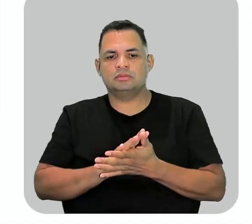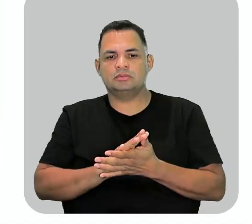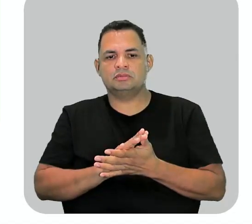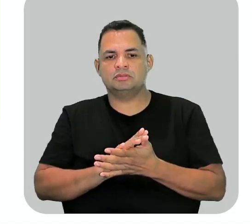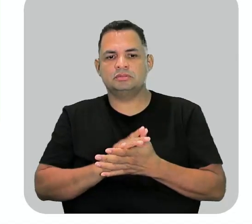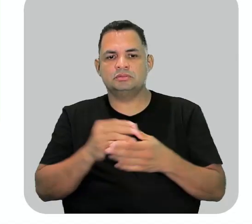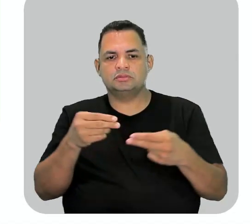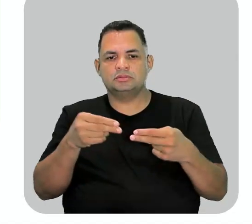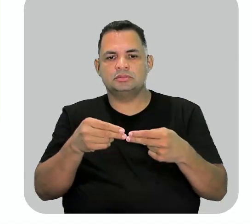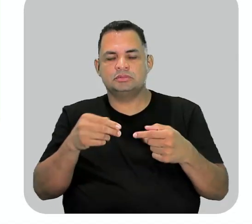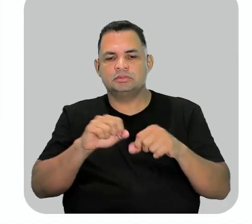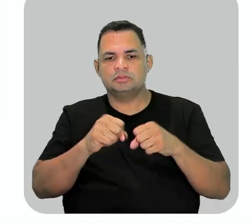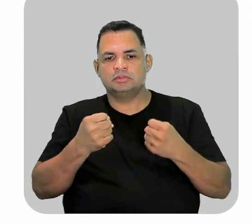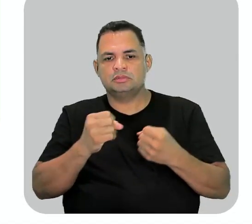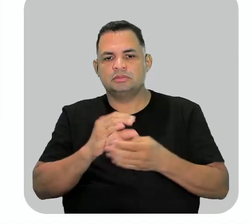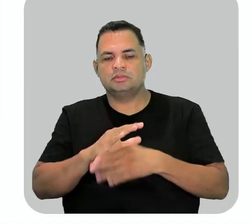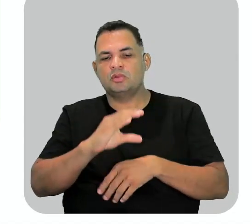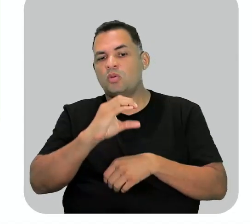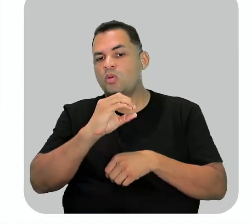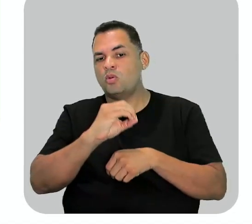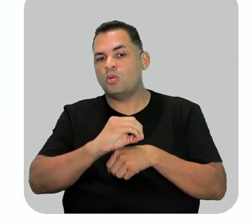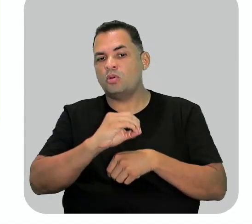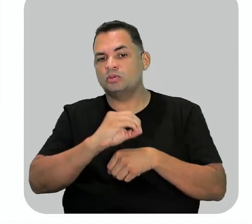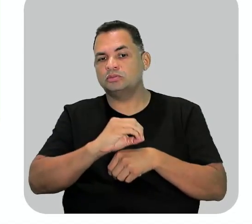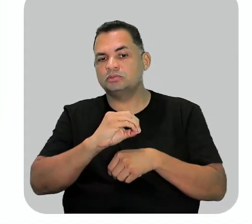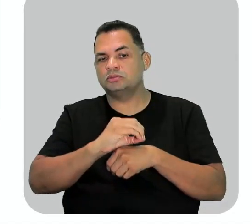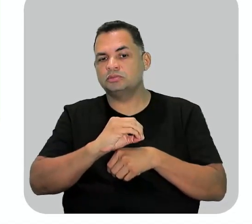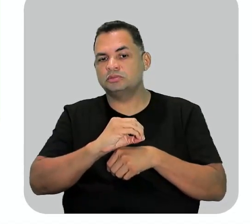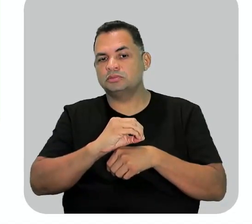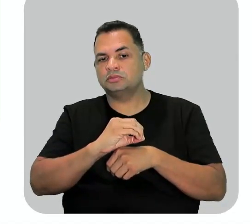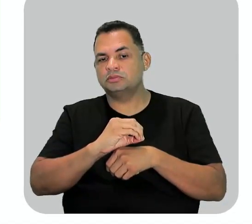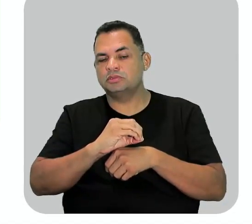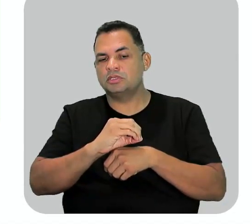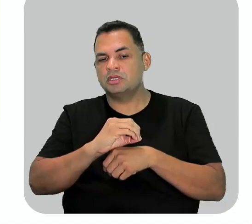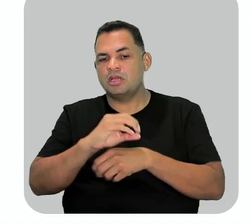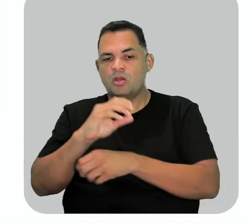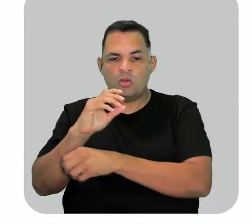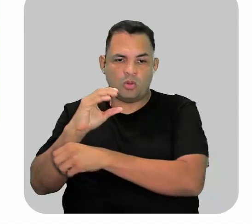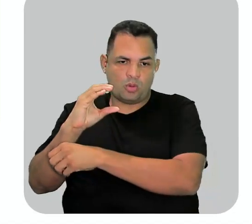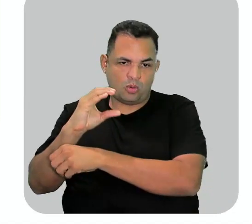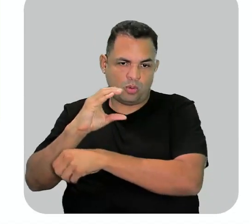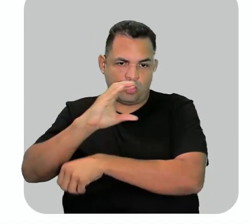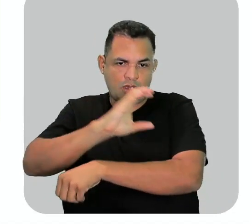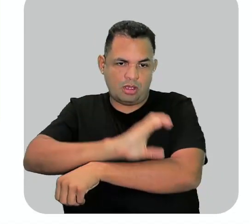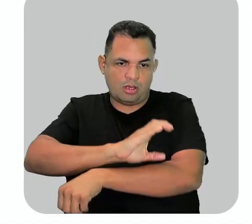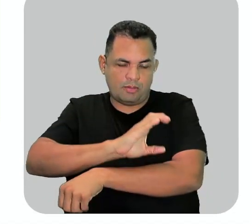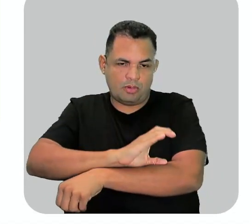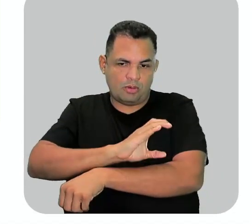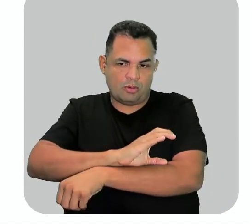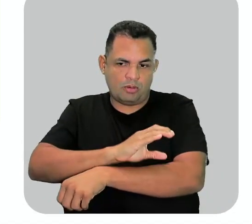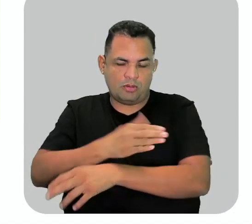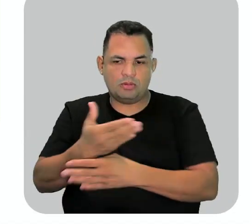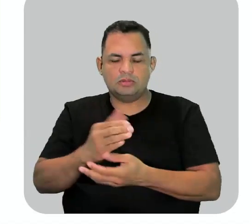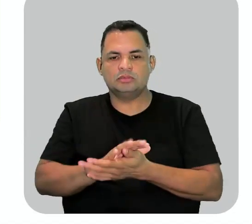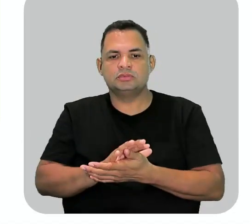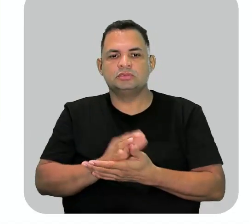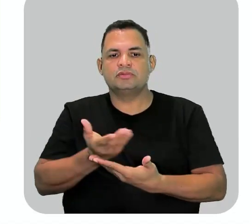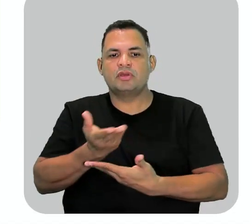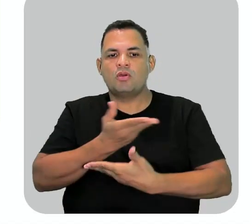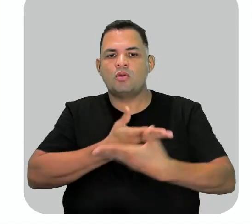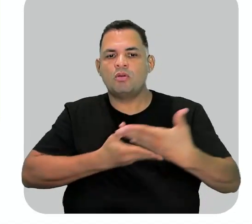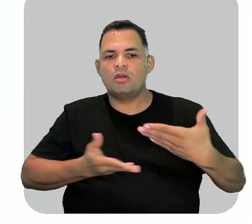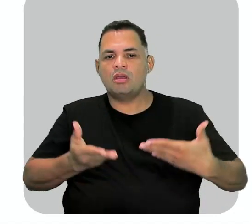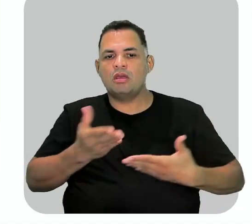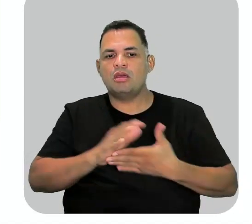das ligações entre o oxigênio e o carbono. O oxigênio ele vai ficar com elétrons para compartilhar